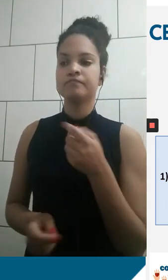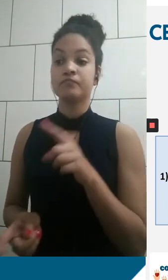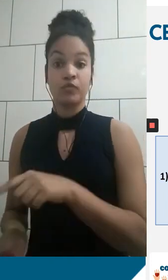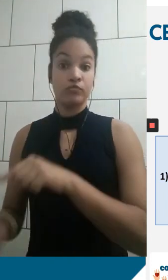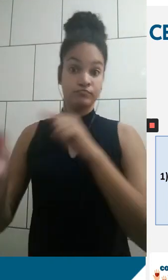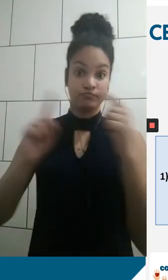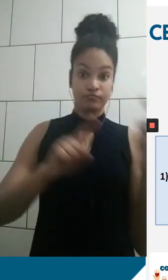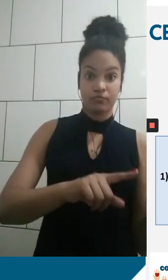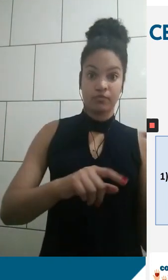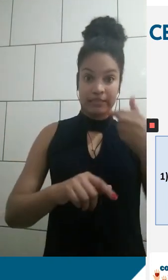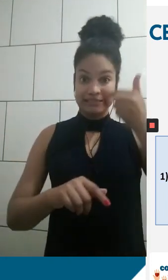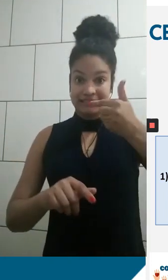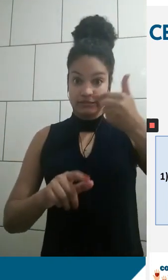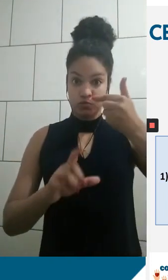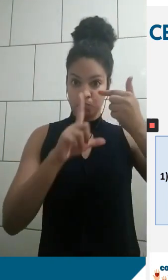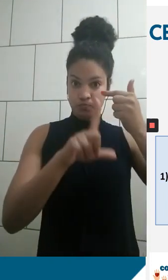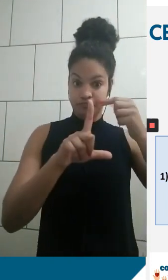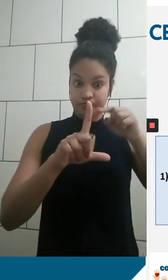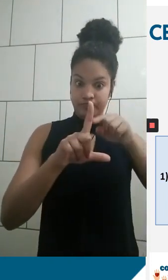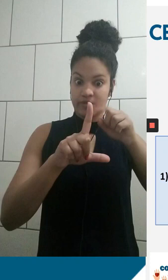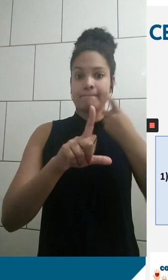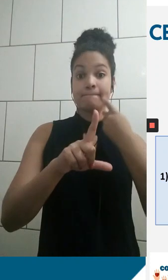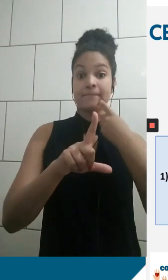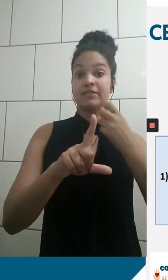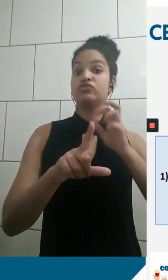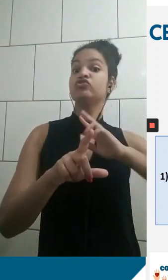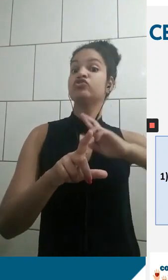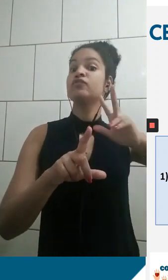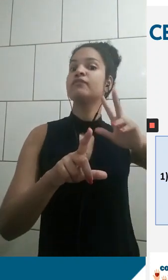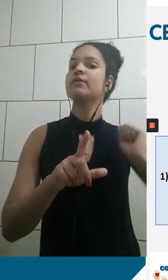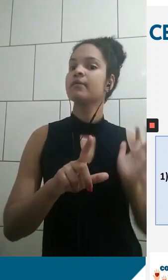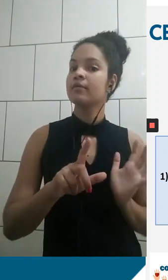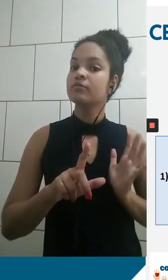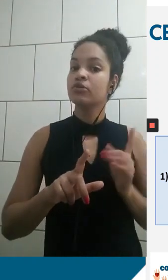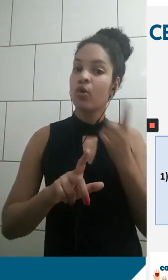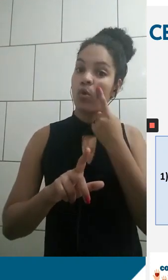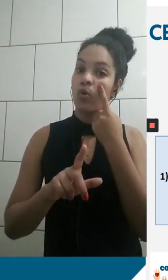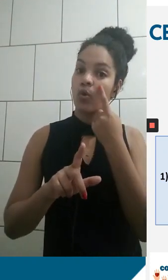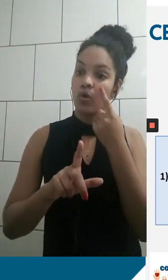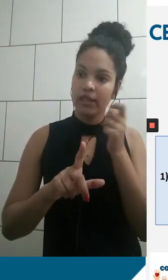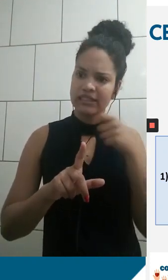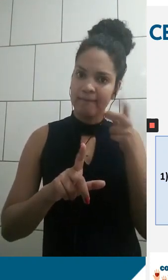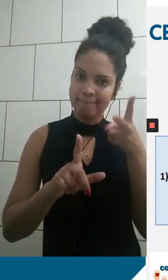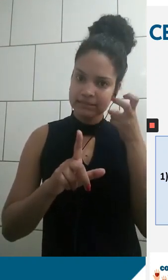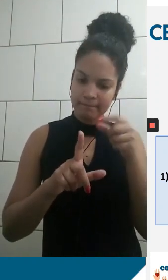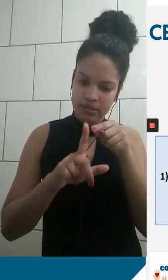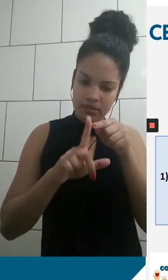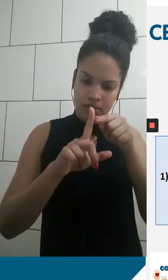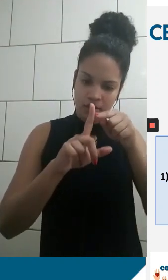peixe, tem um comportamento diferente. Vocês conseguem perceber que a enzima desse bicho, desse